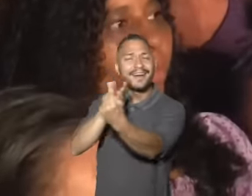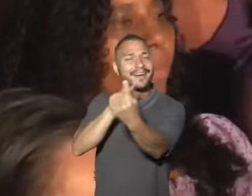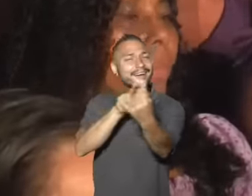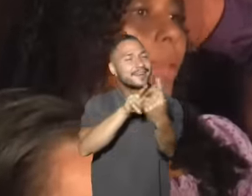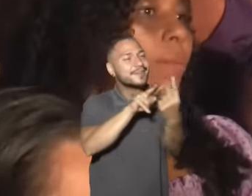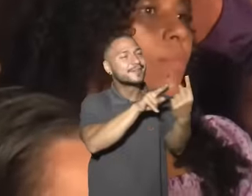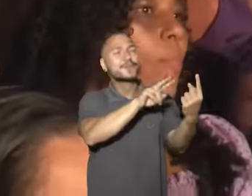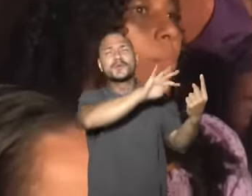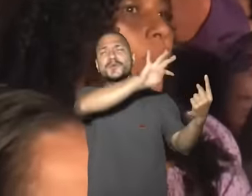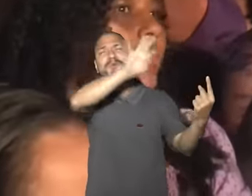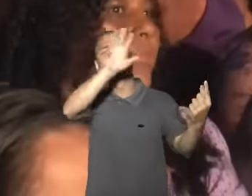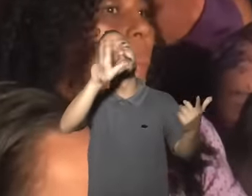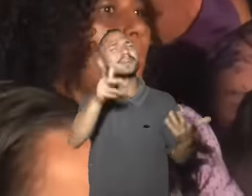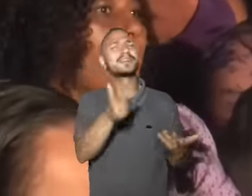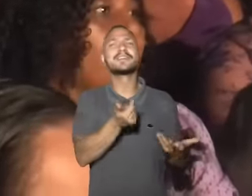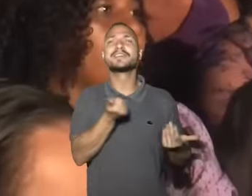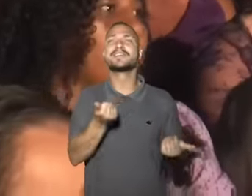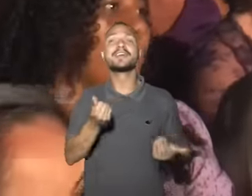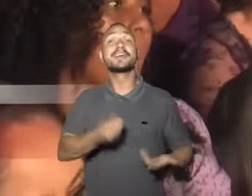tudo